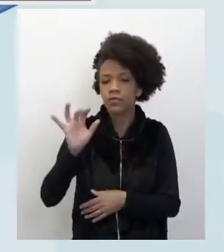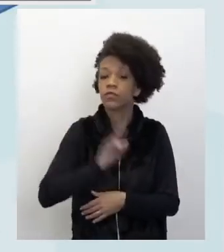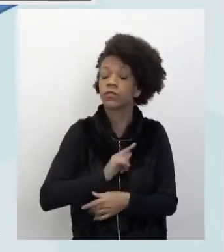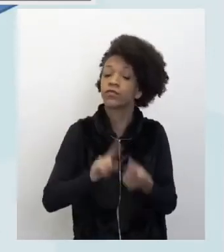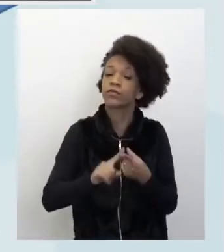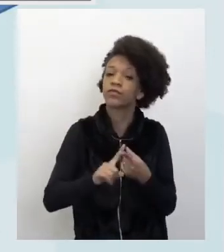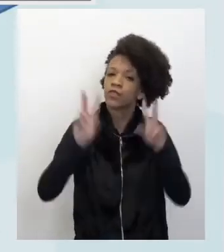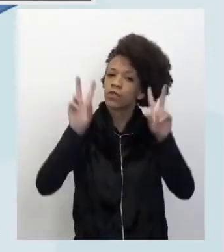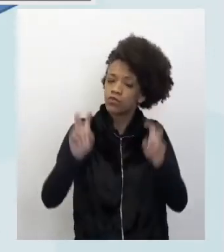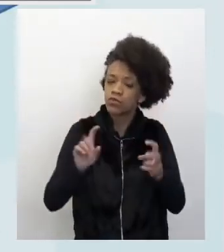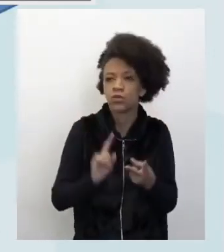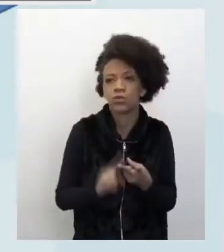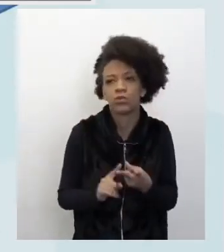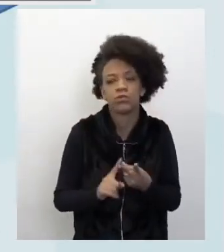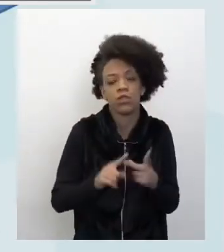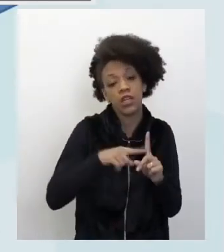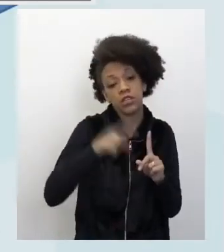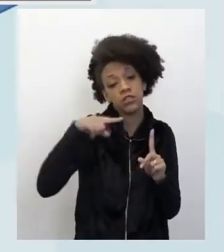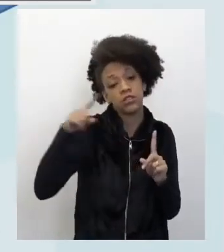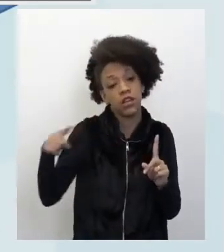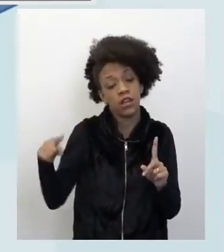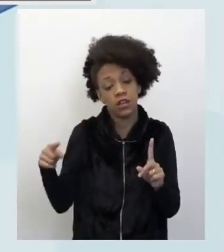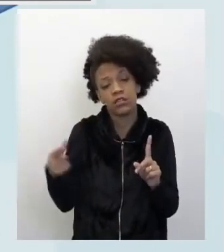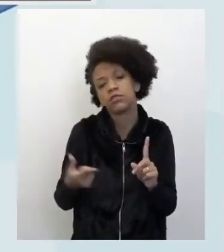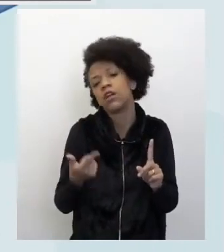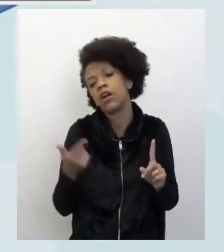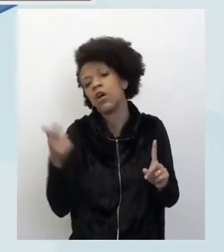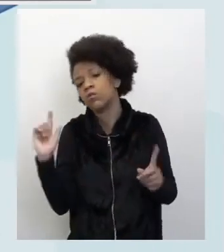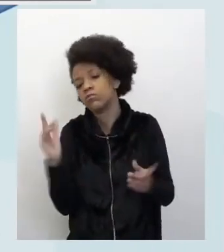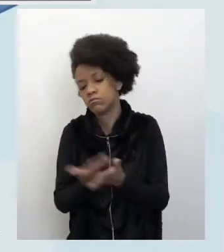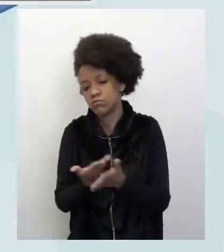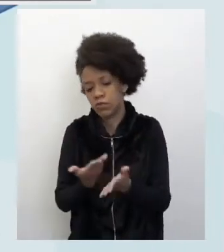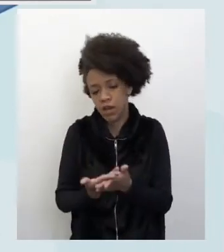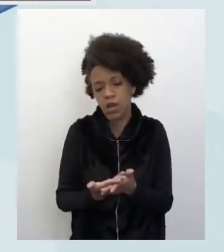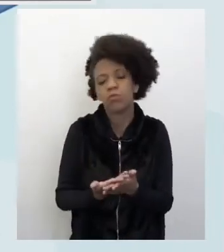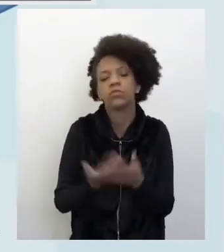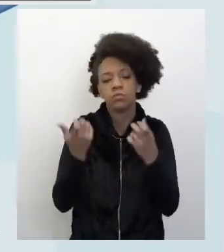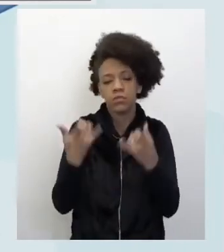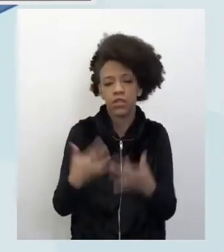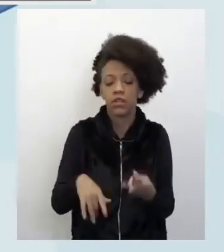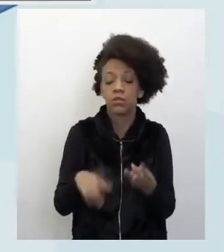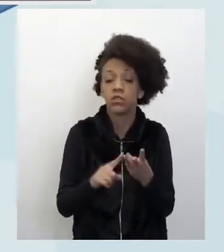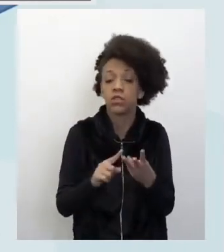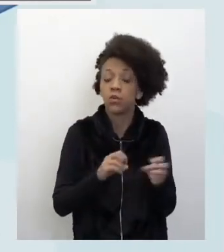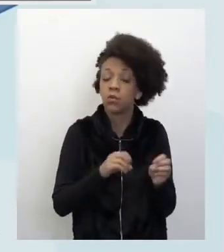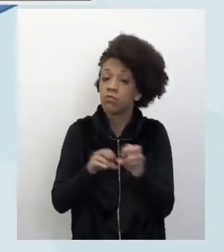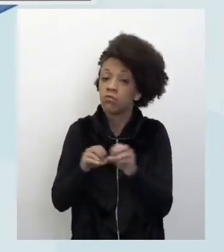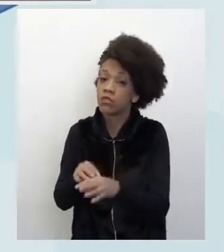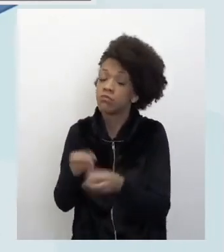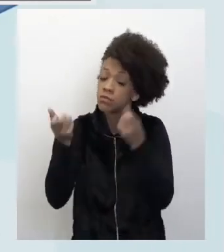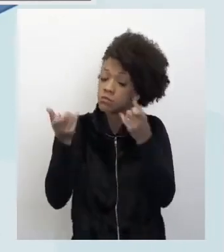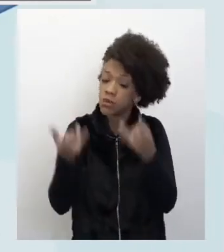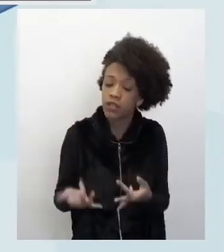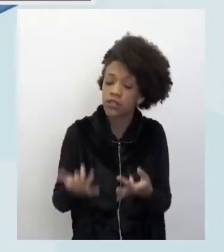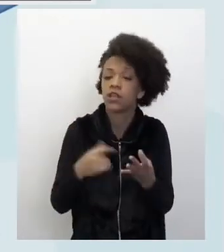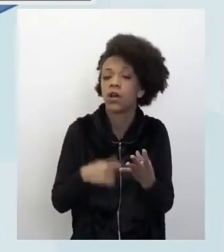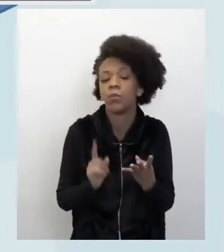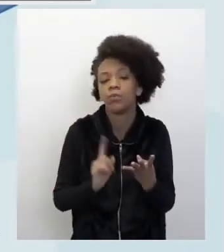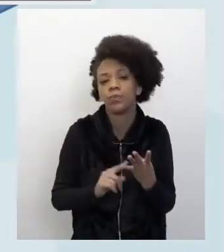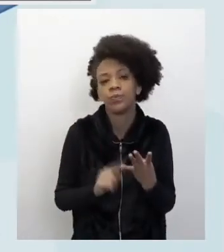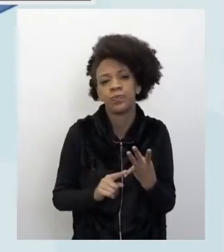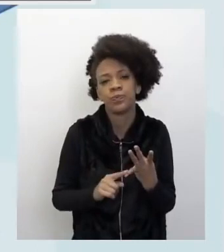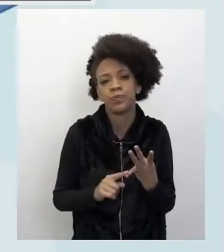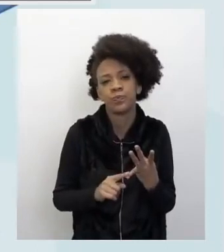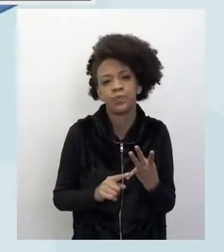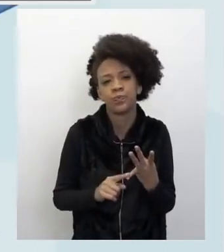ele tem a escala, que inclusive nós falamos na aula passada, ele tem uma orientação, ele compõe